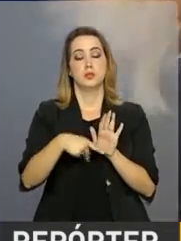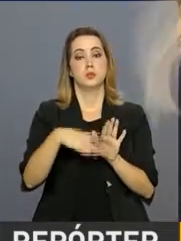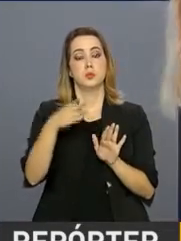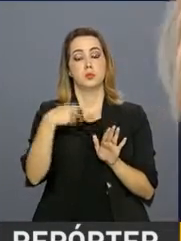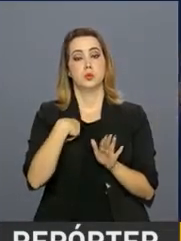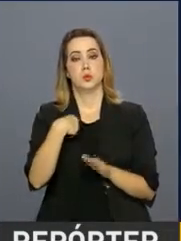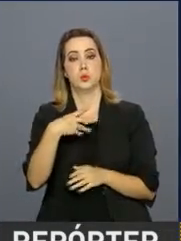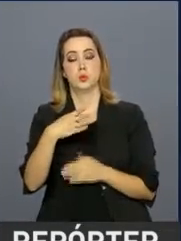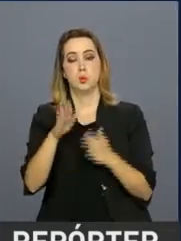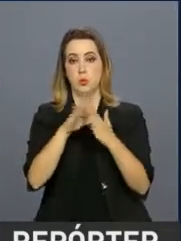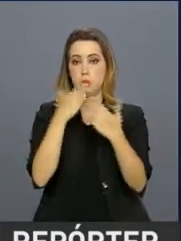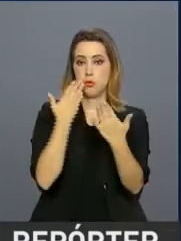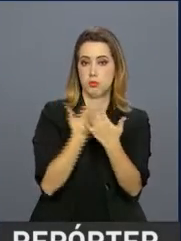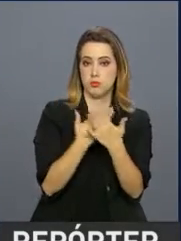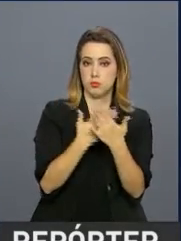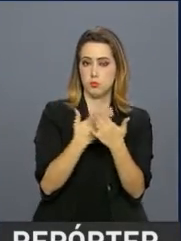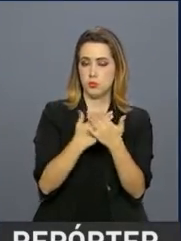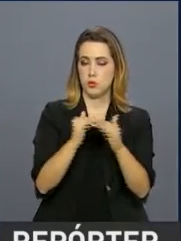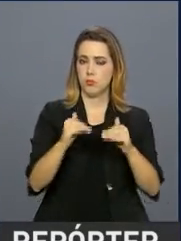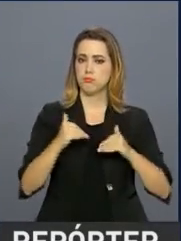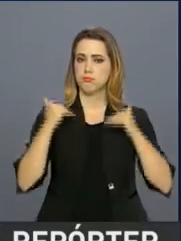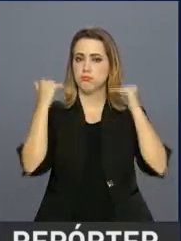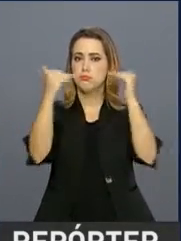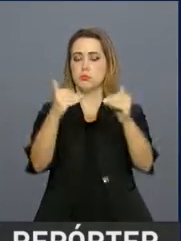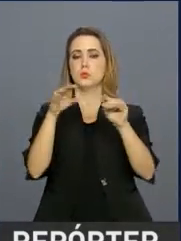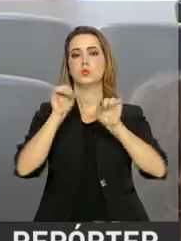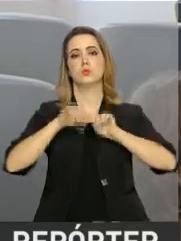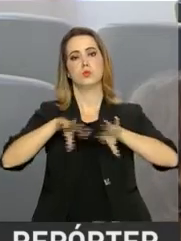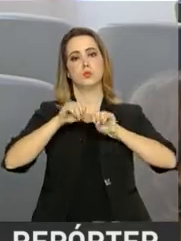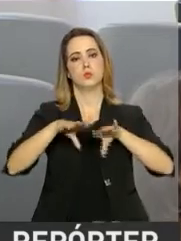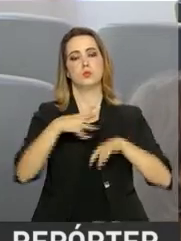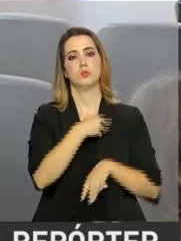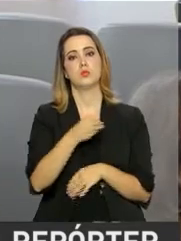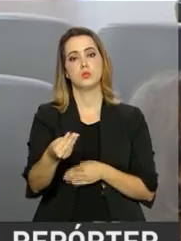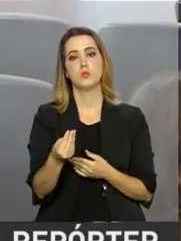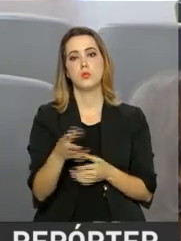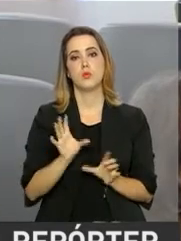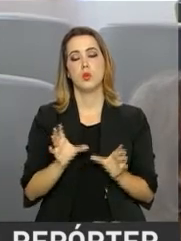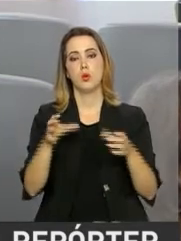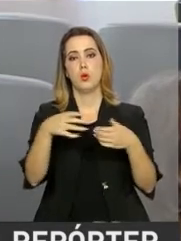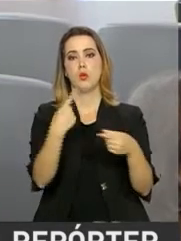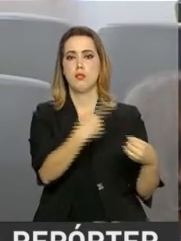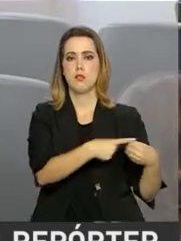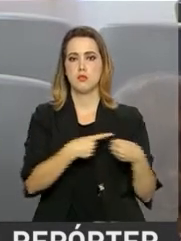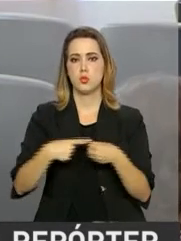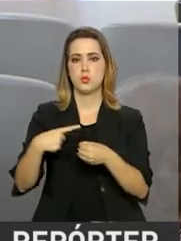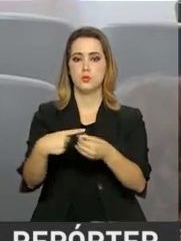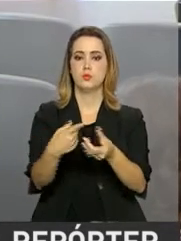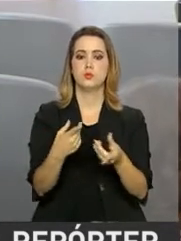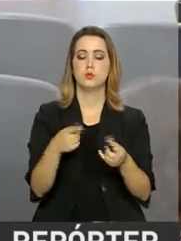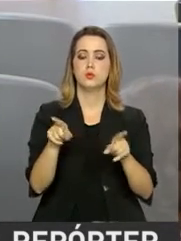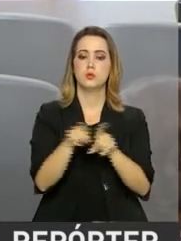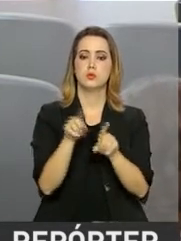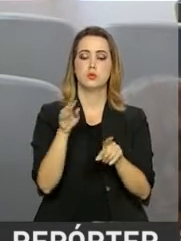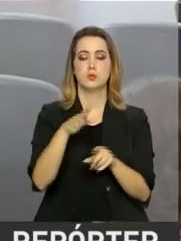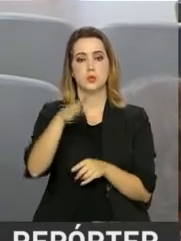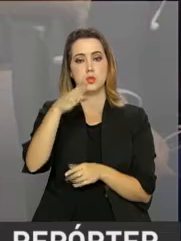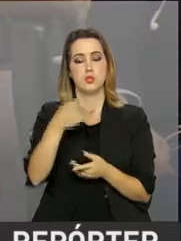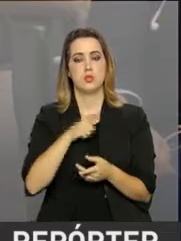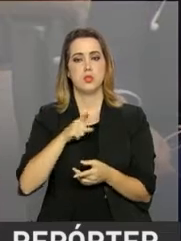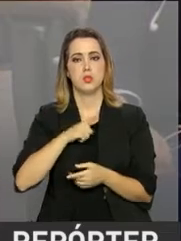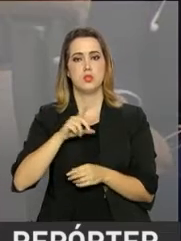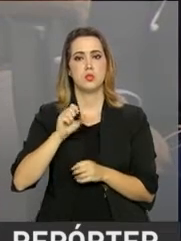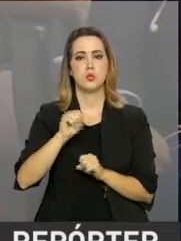influencia diretamente no nível de educação dos filhos em áreas urbanas quando os pais possuíam grau de instrução